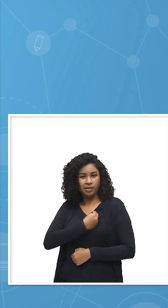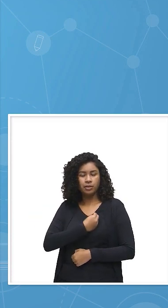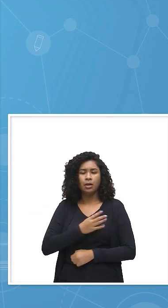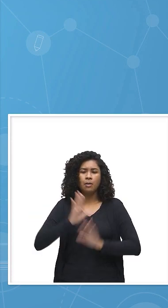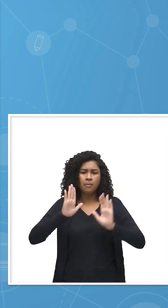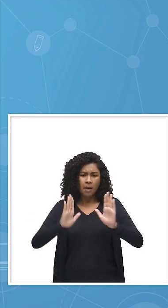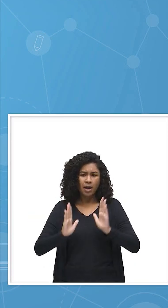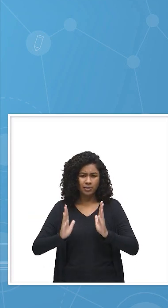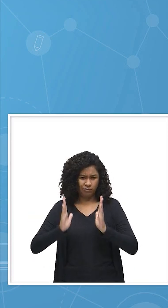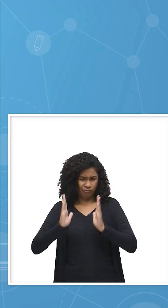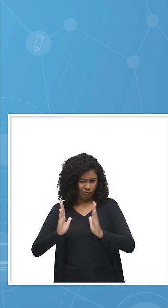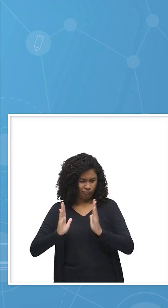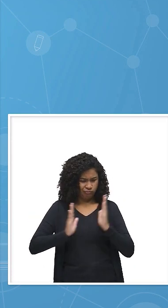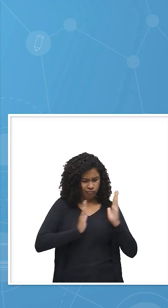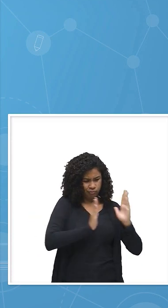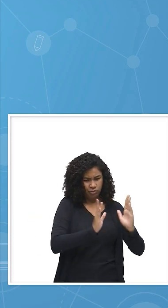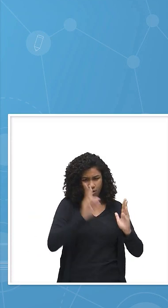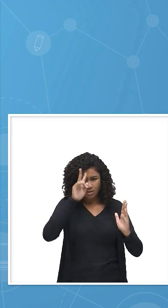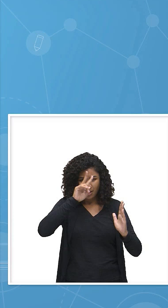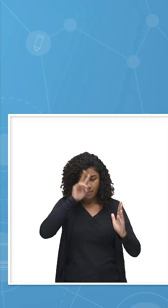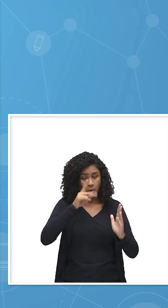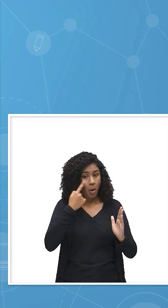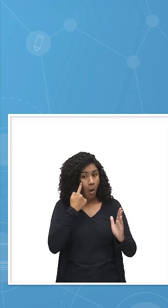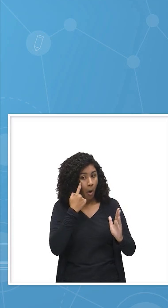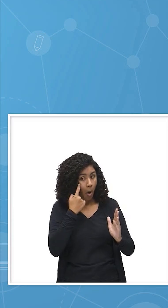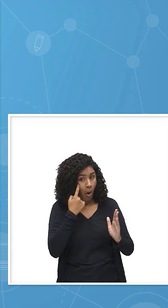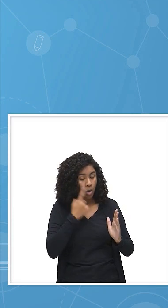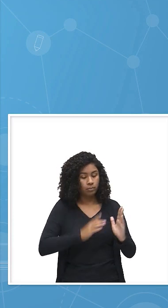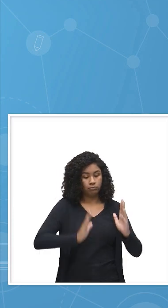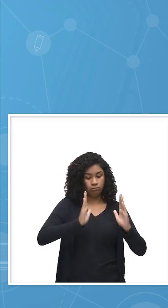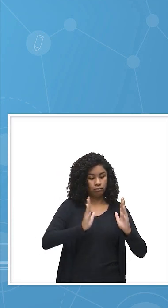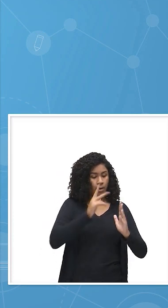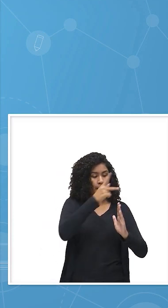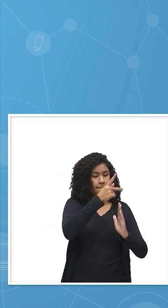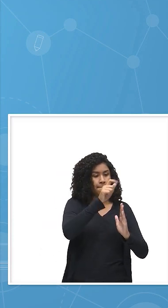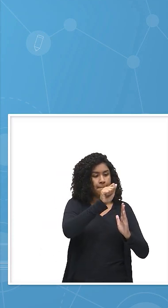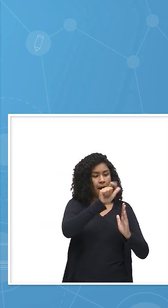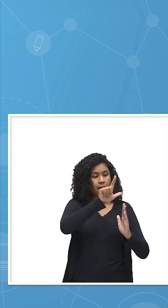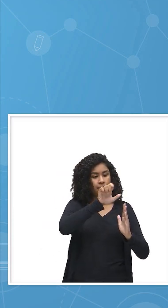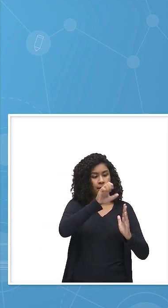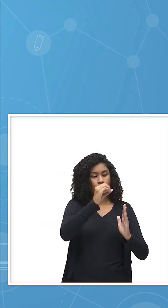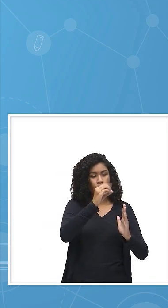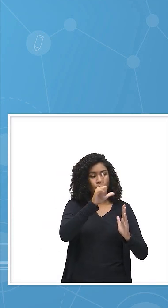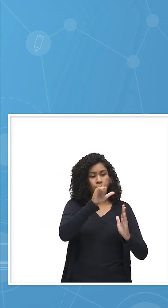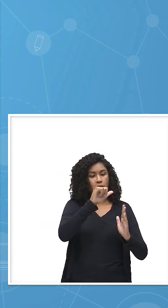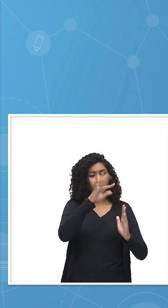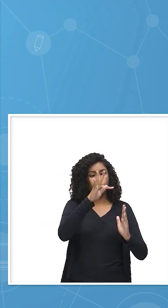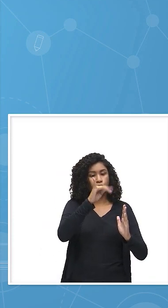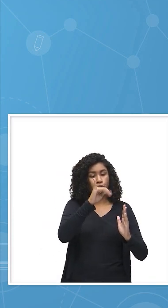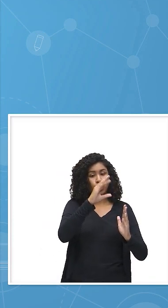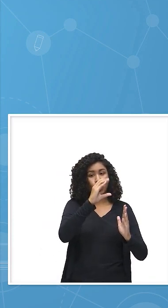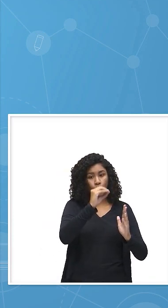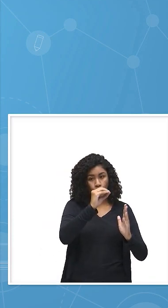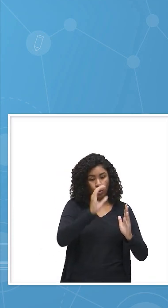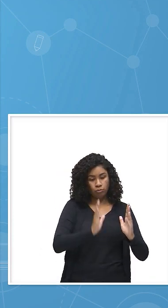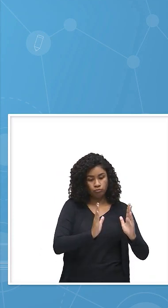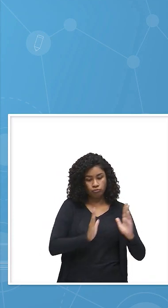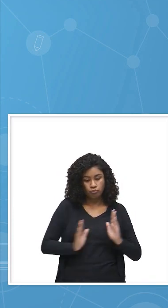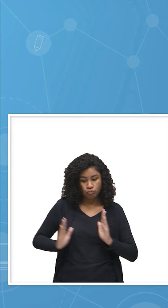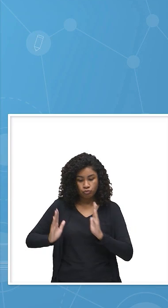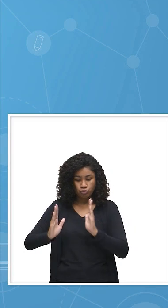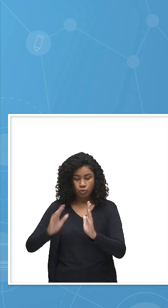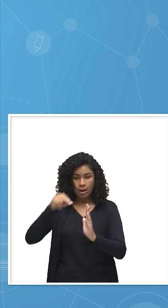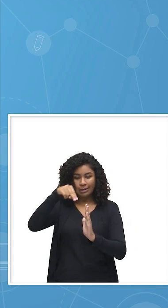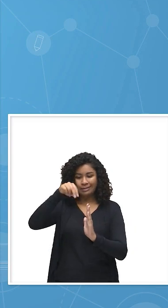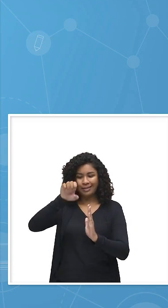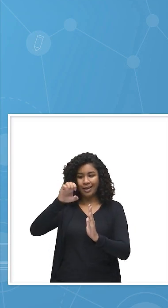para o Neolítico, o que? A agricultura. Olha aqui. Os seres humanos começam a plantar, gente. Isso faz toda a diferença,